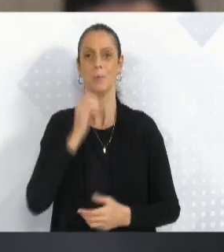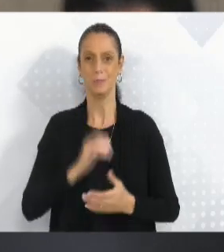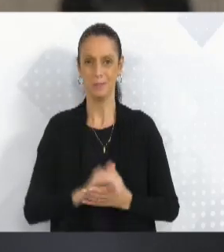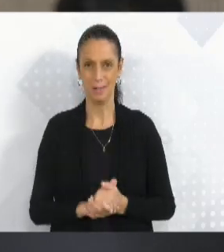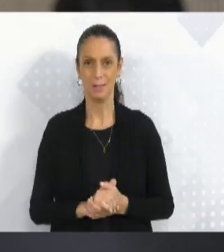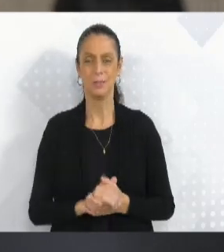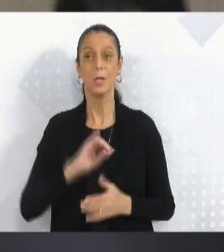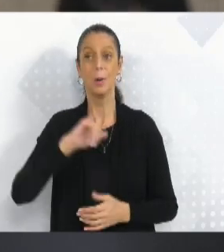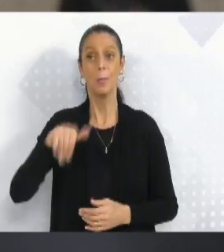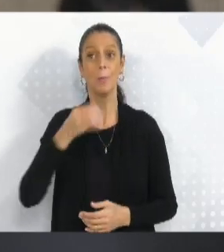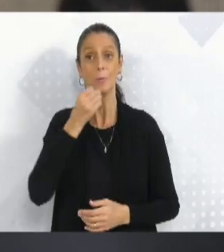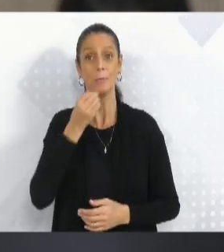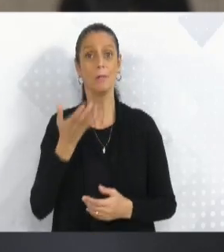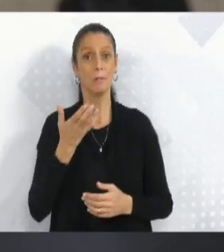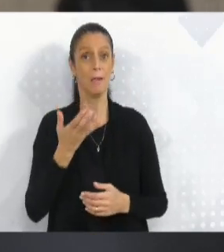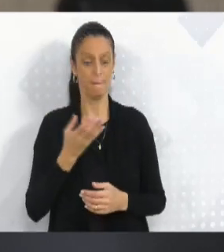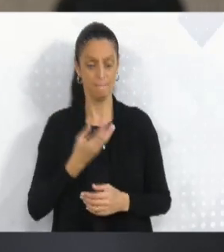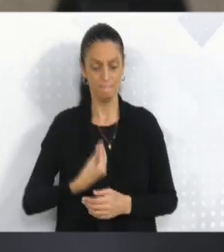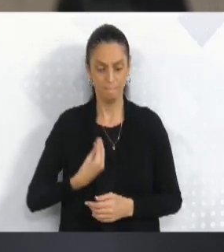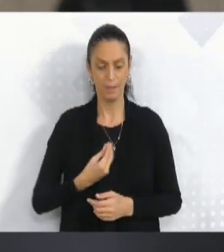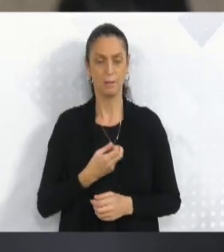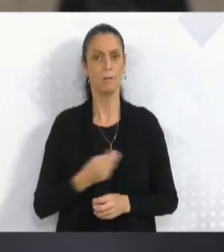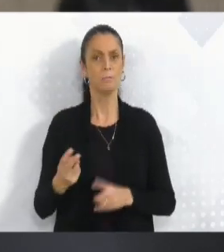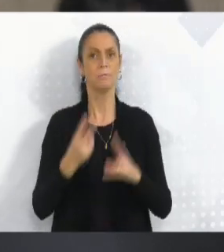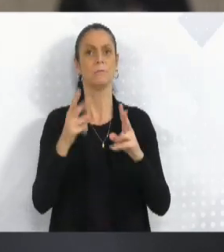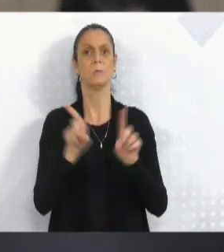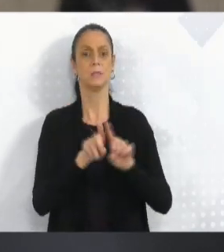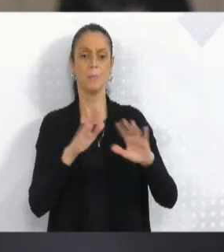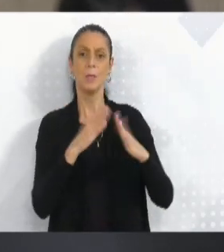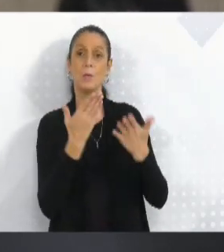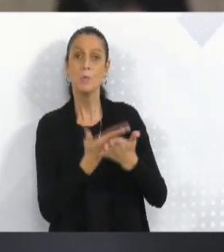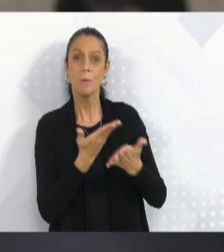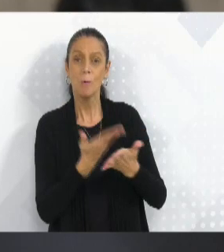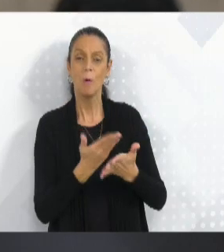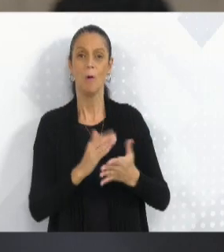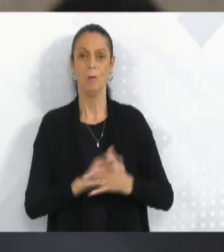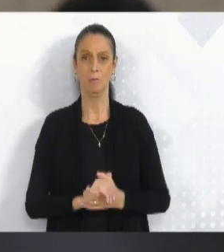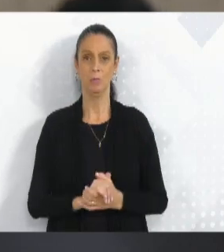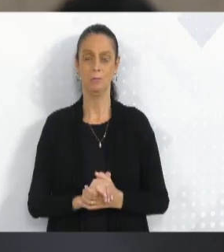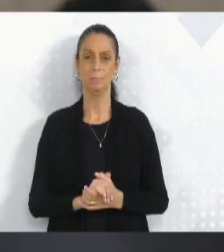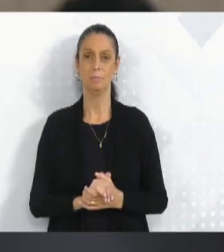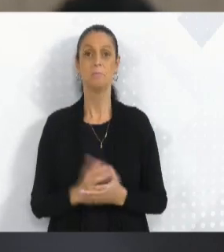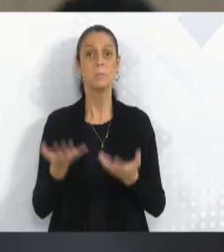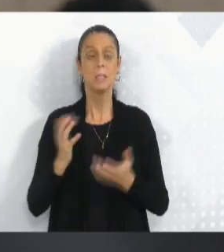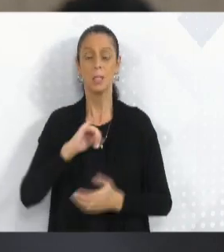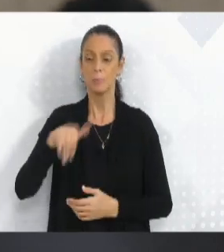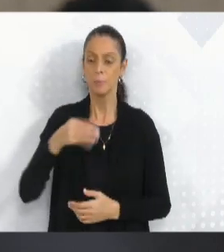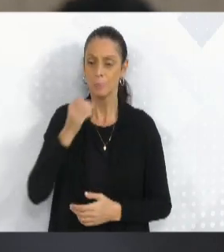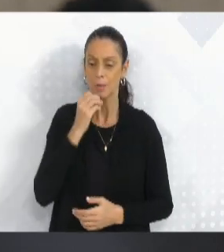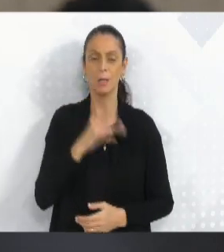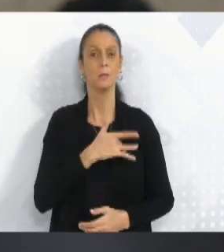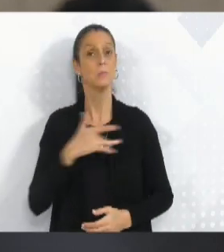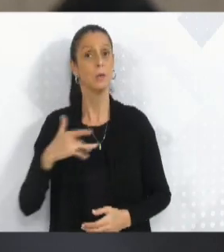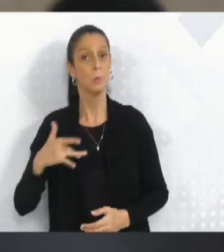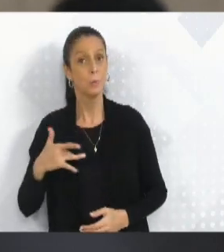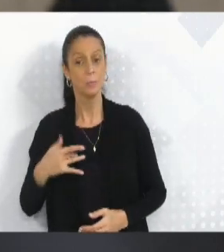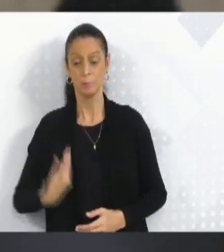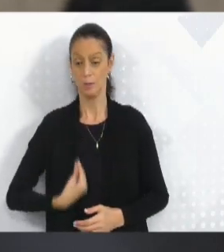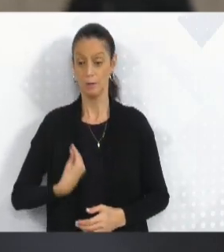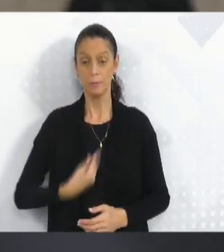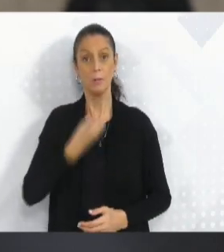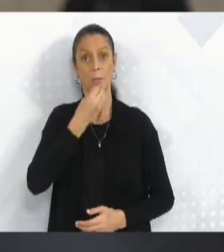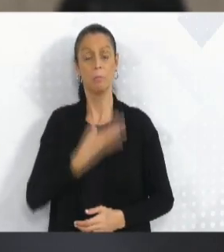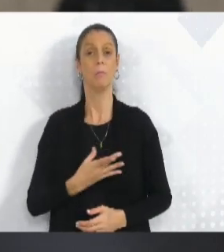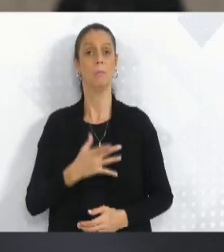oportunidade de vencer na vida escola oportunidade saúde para ter uma vida digna